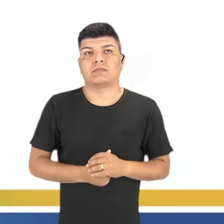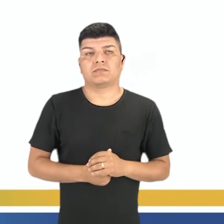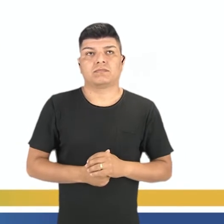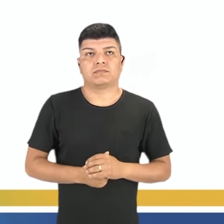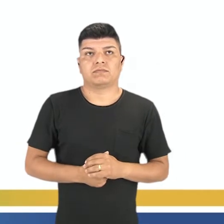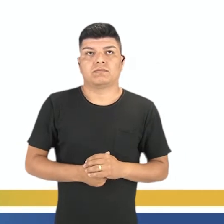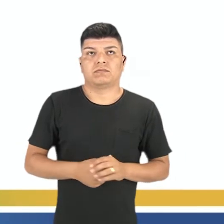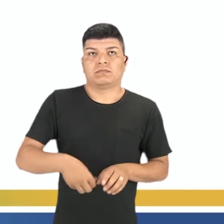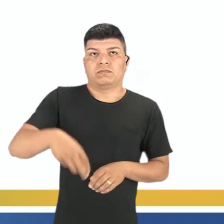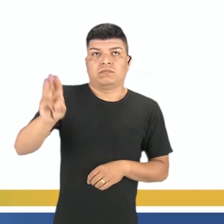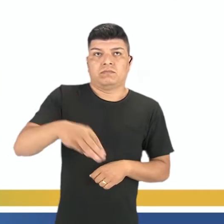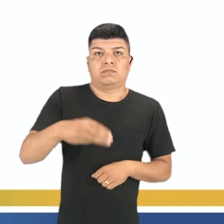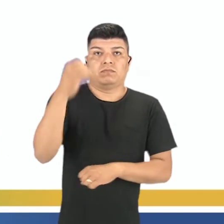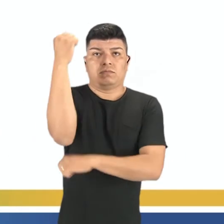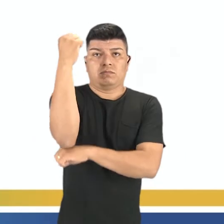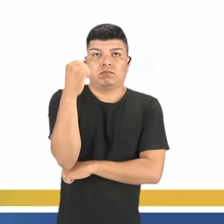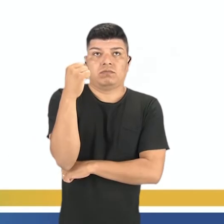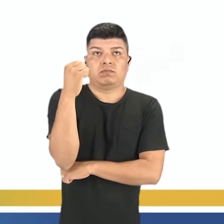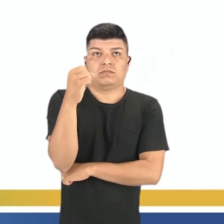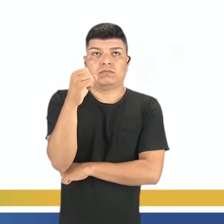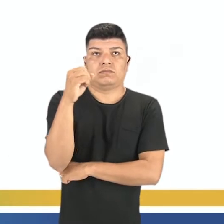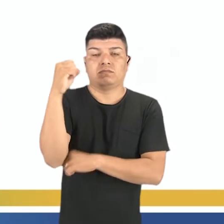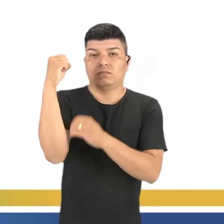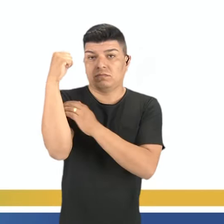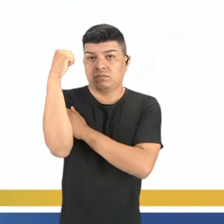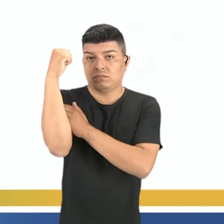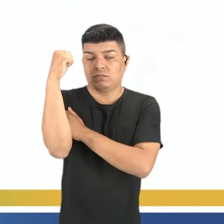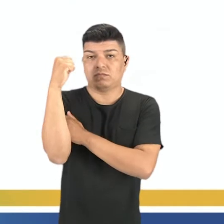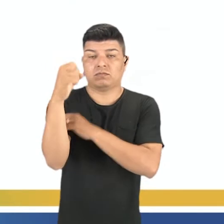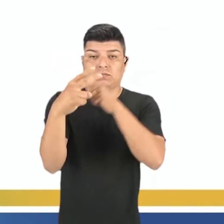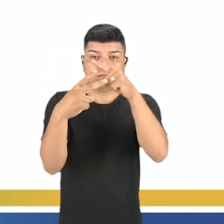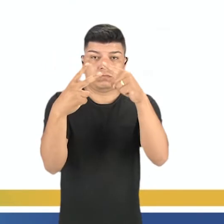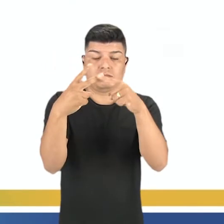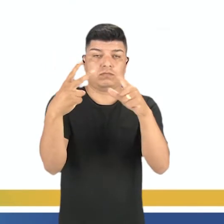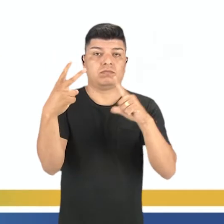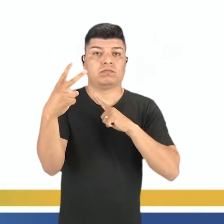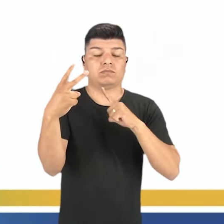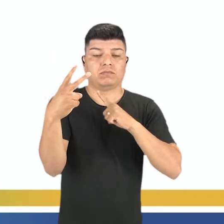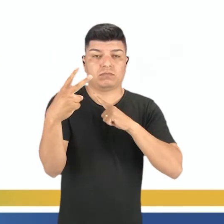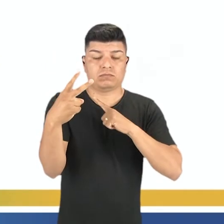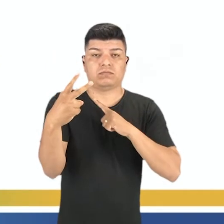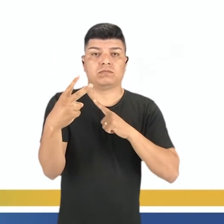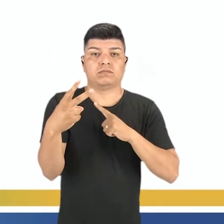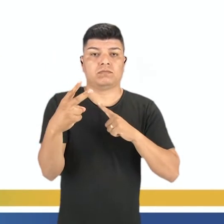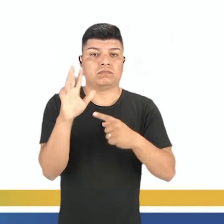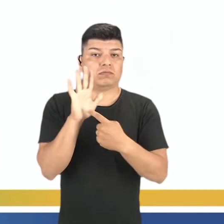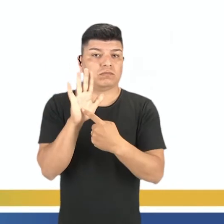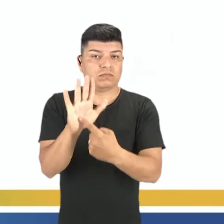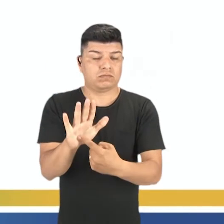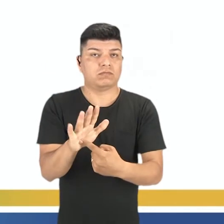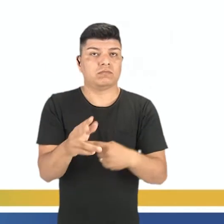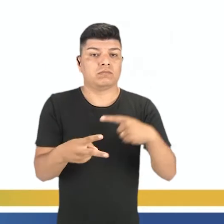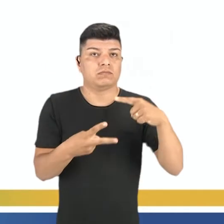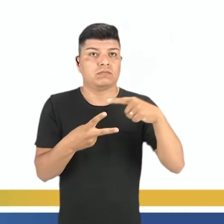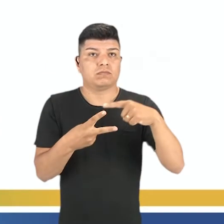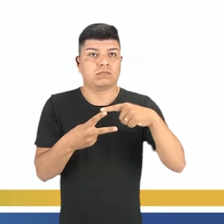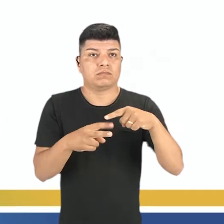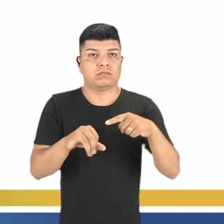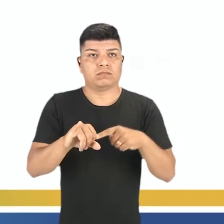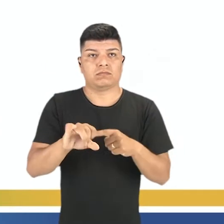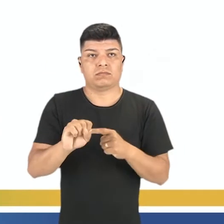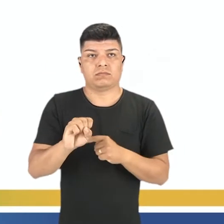Quem é a resistência da força? Primeiro, a gente tem que destacar que existem dois tipos de força que nós vamos ressaltar aqui, que é a isométrica, que é